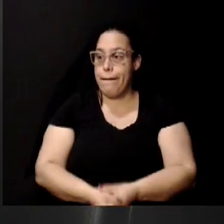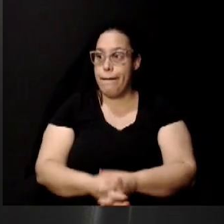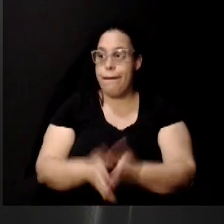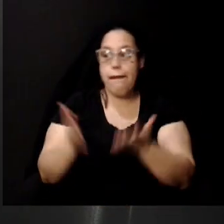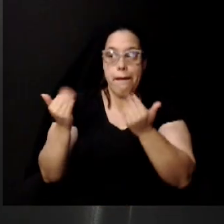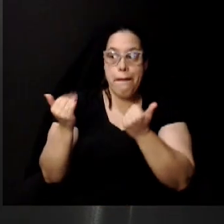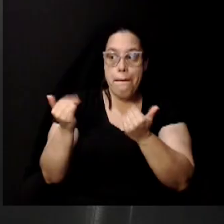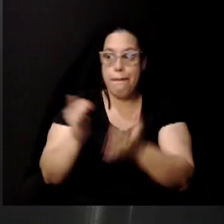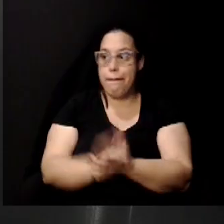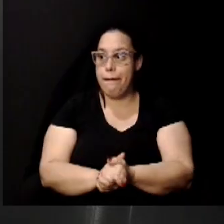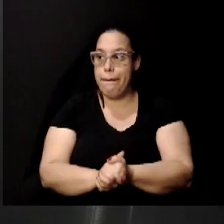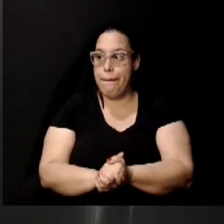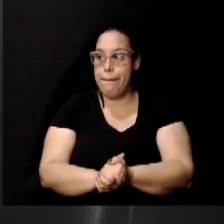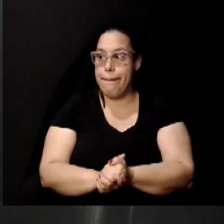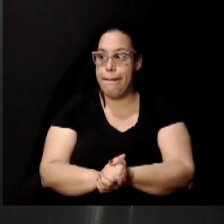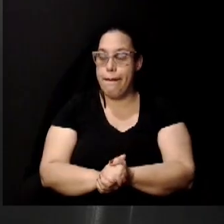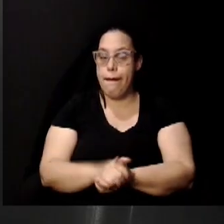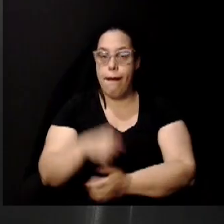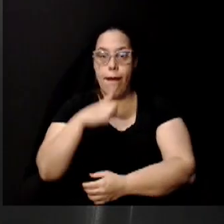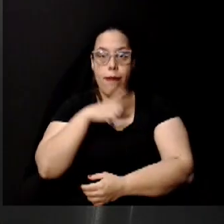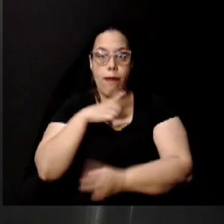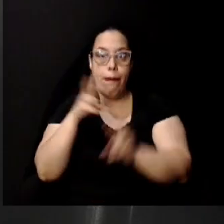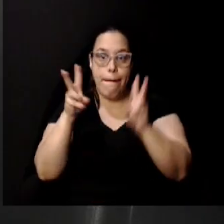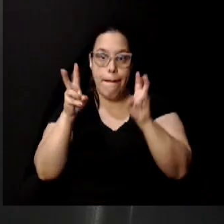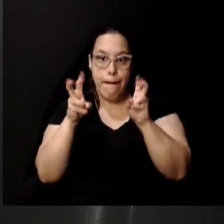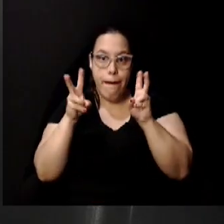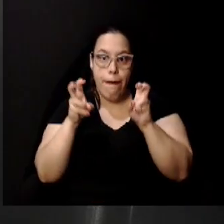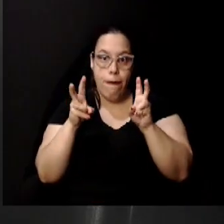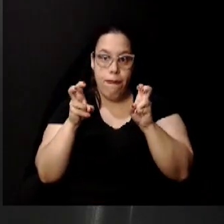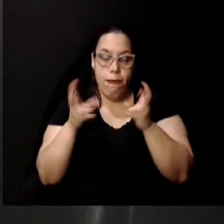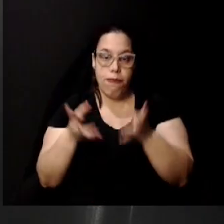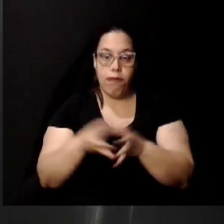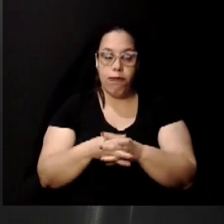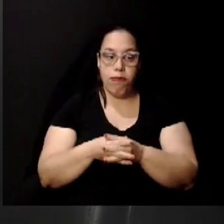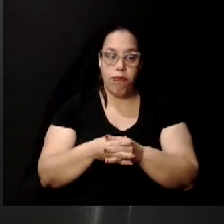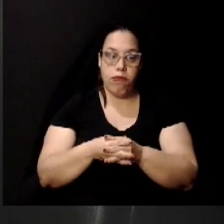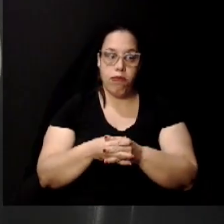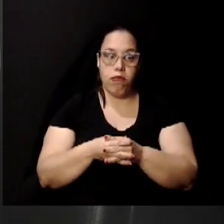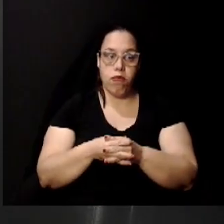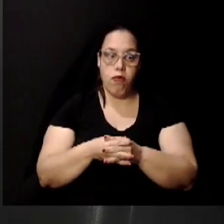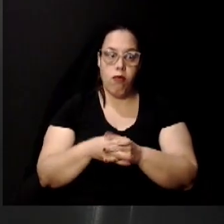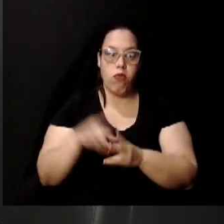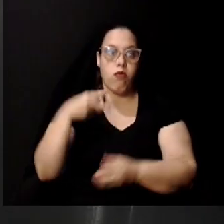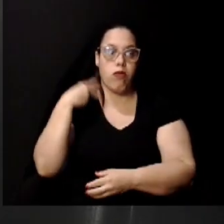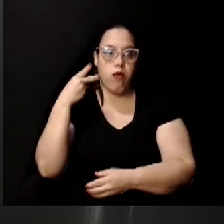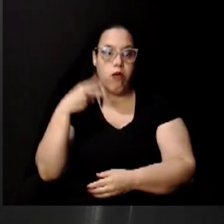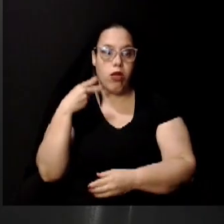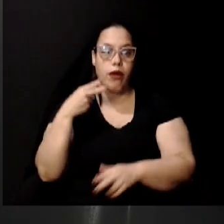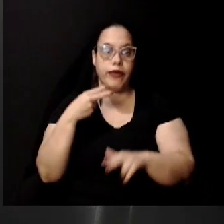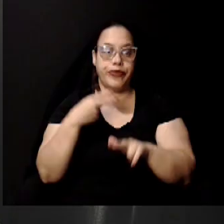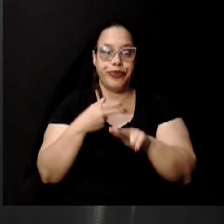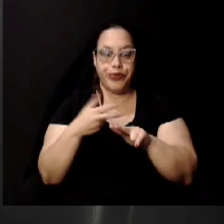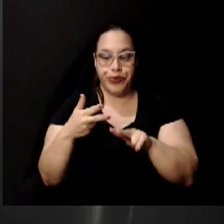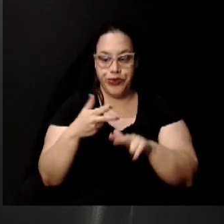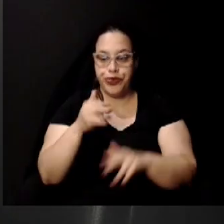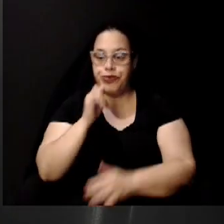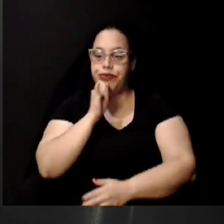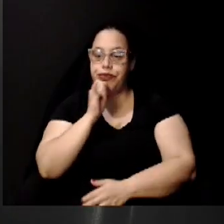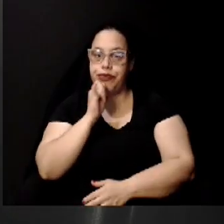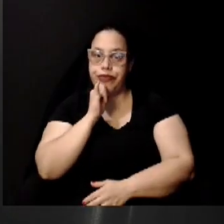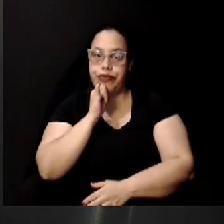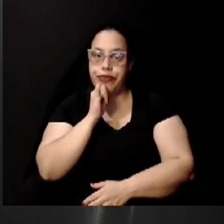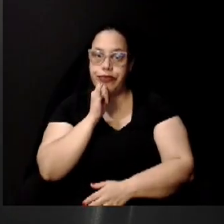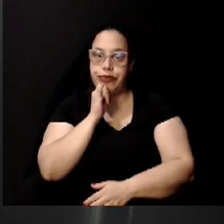Fora temas existenciais que dizem respeito à política de gênero, por exemplo. Hoje a gente tem uma afirmação muito mais